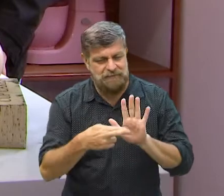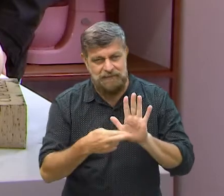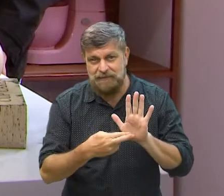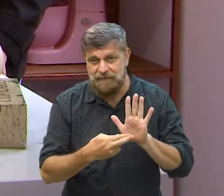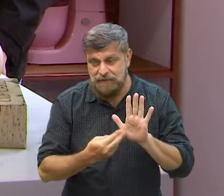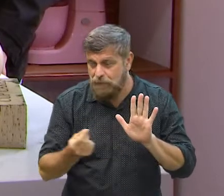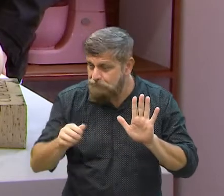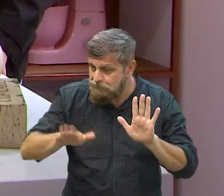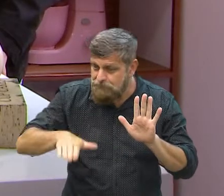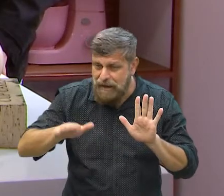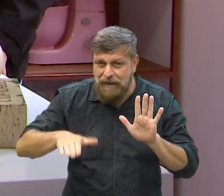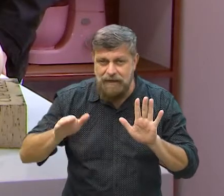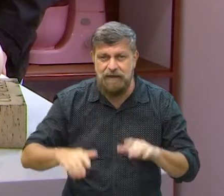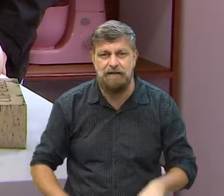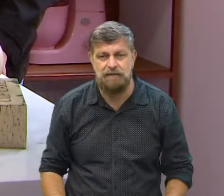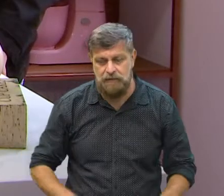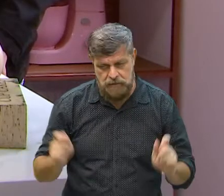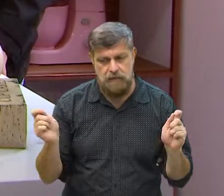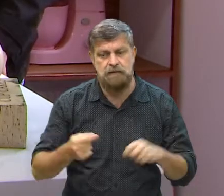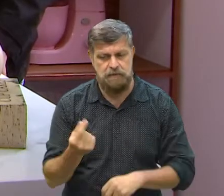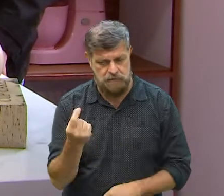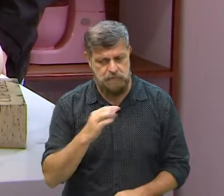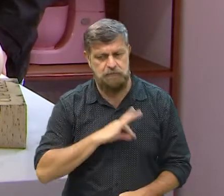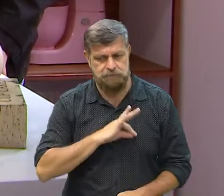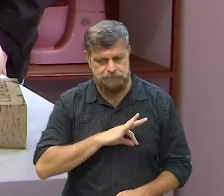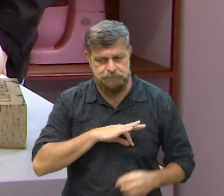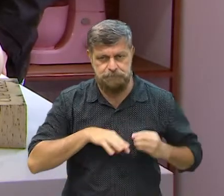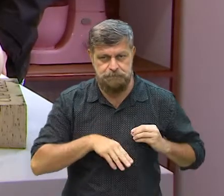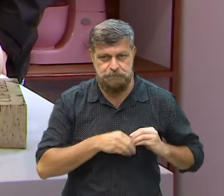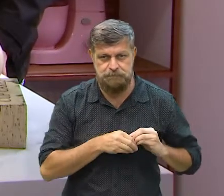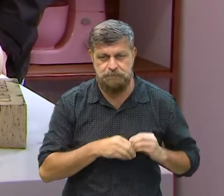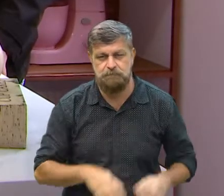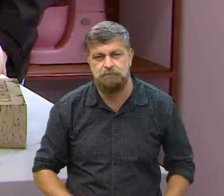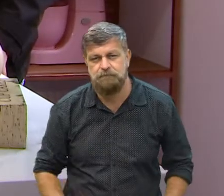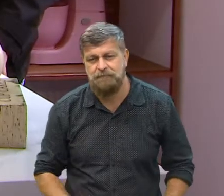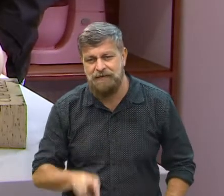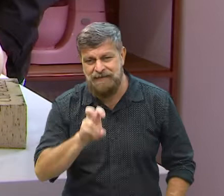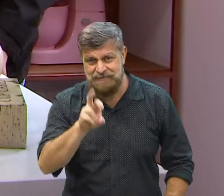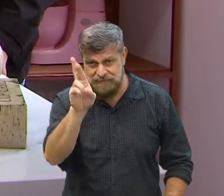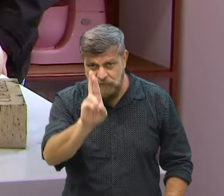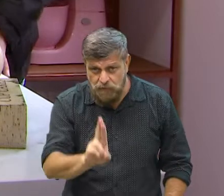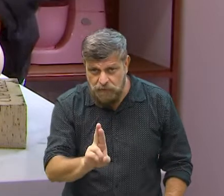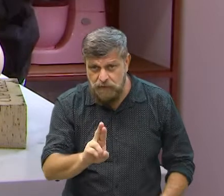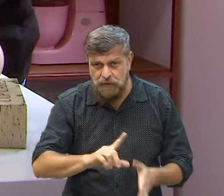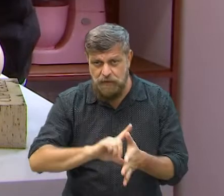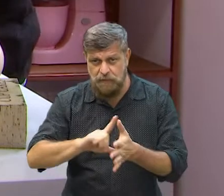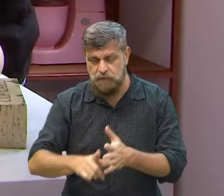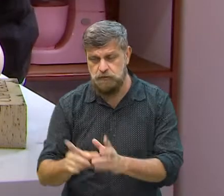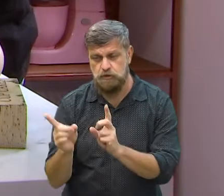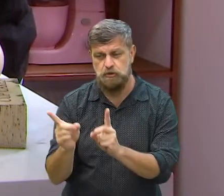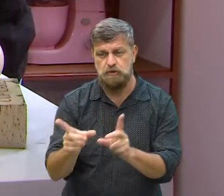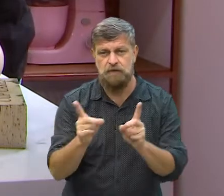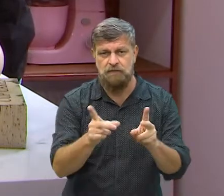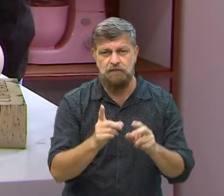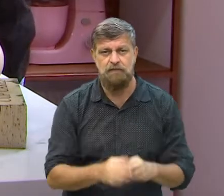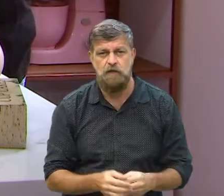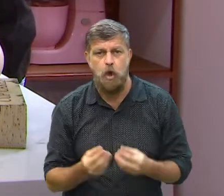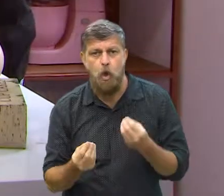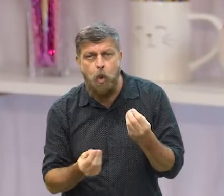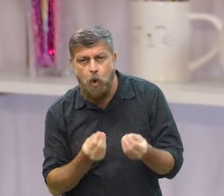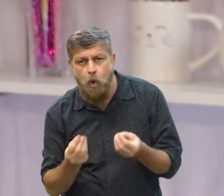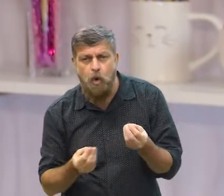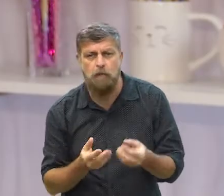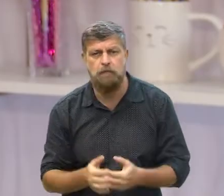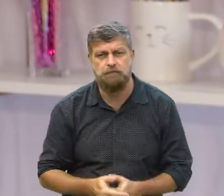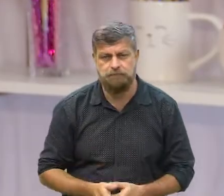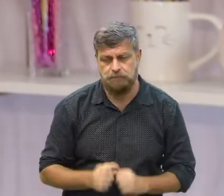prática e dá para ganhar bastante. R$ 5 e aí dá para vender. A gente vende por unidade, por